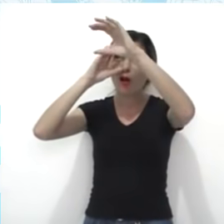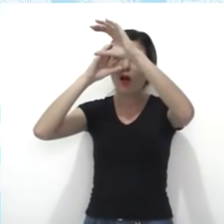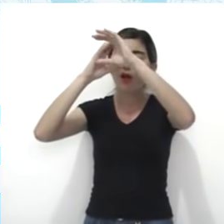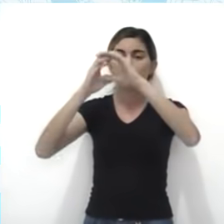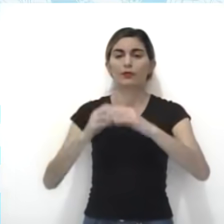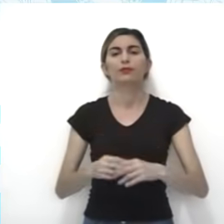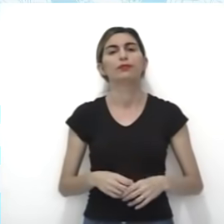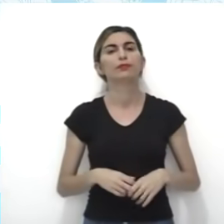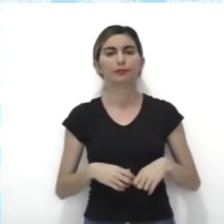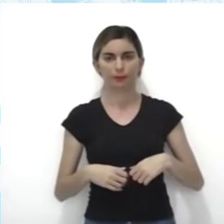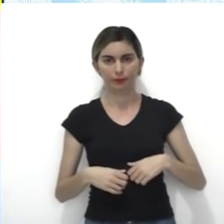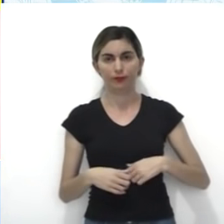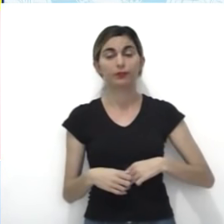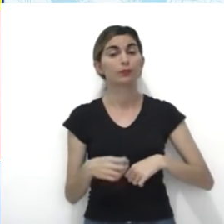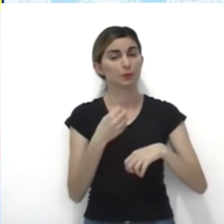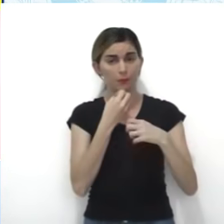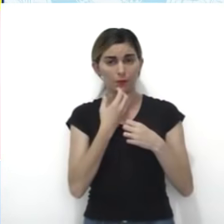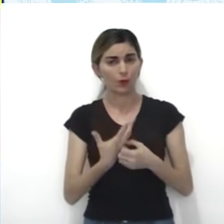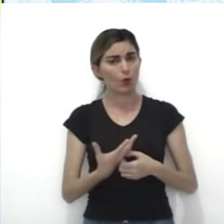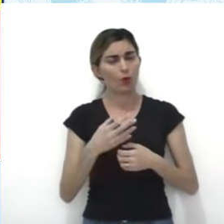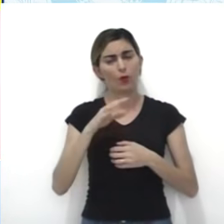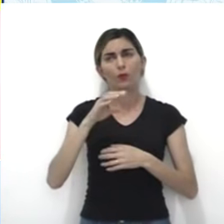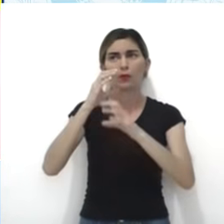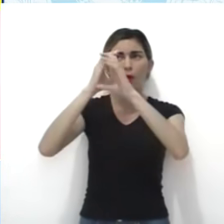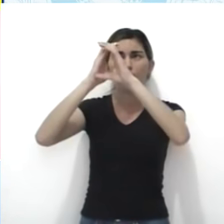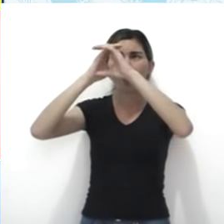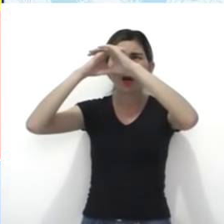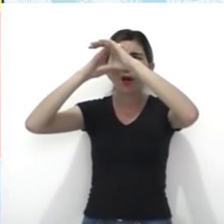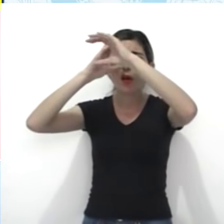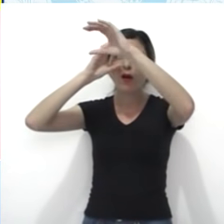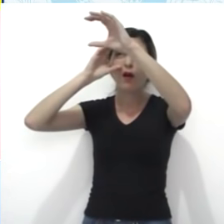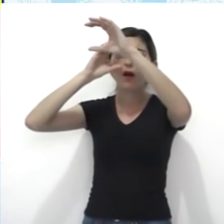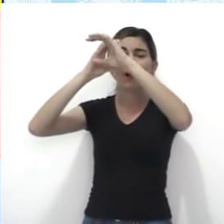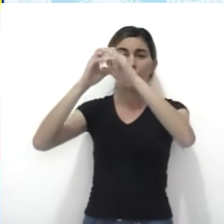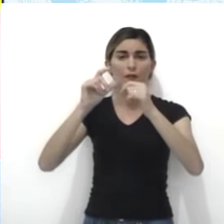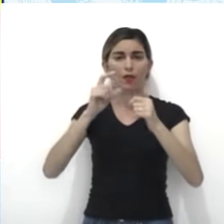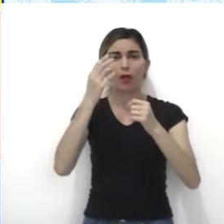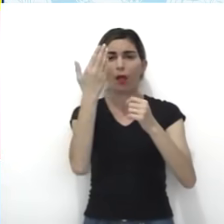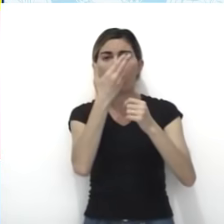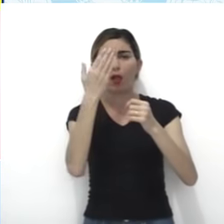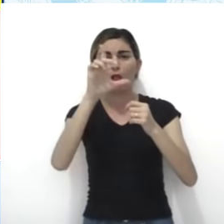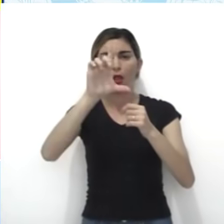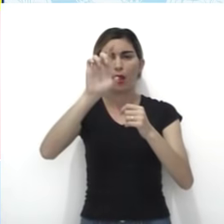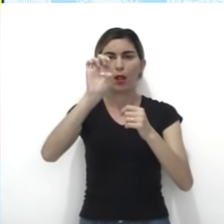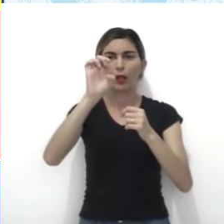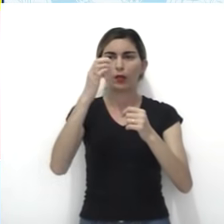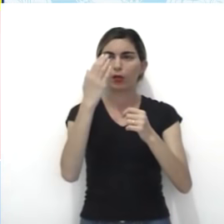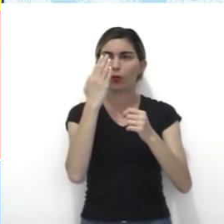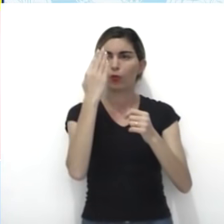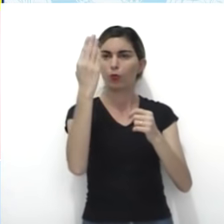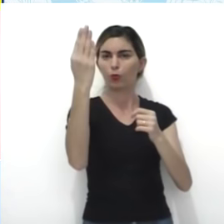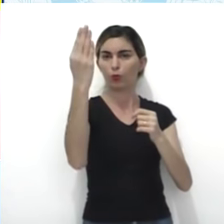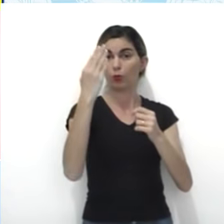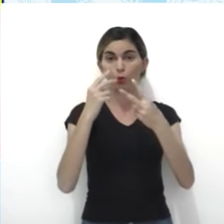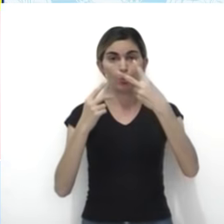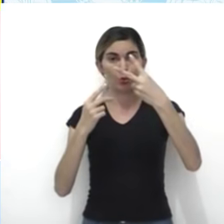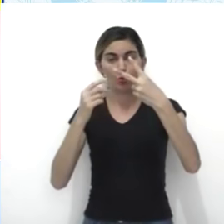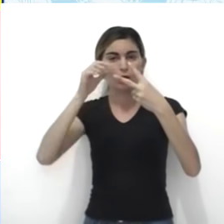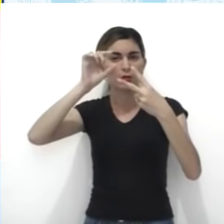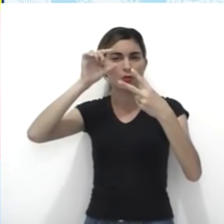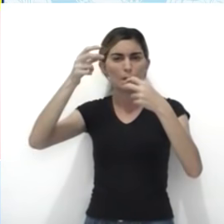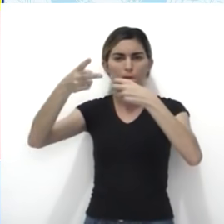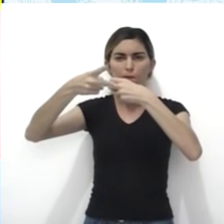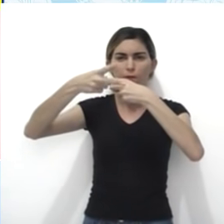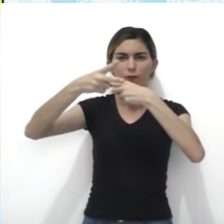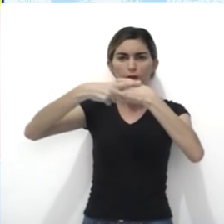do telescópio é bom gente o telescópio é um instrumento formado por lentes de aumento ele tem